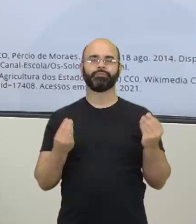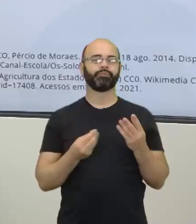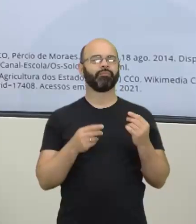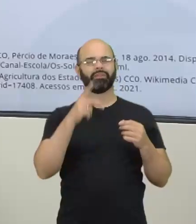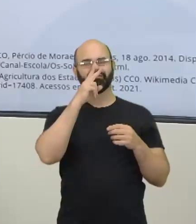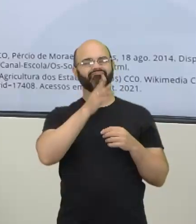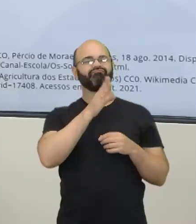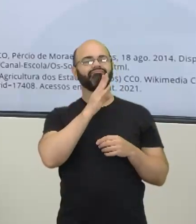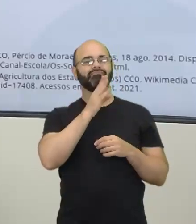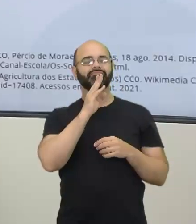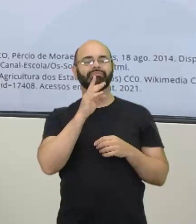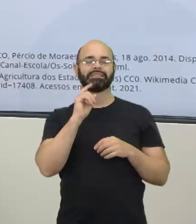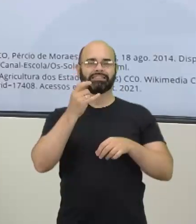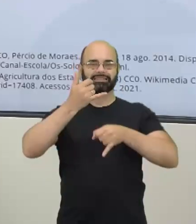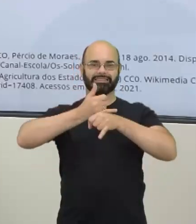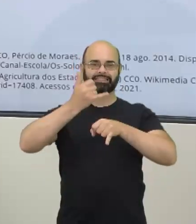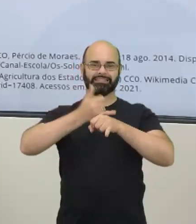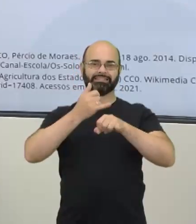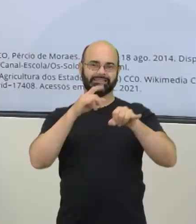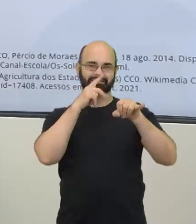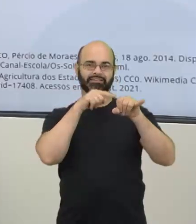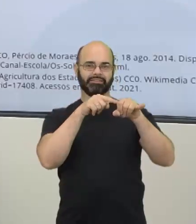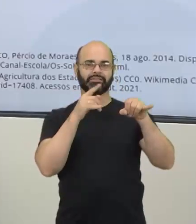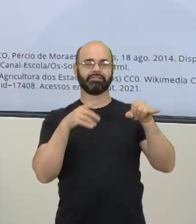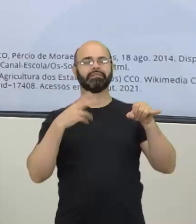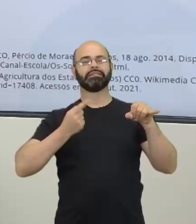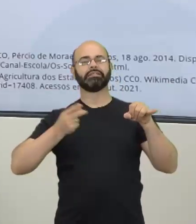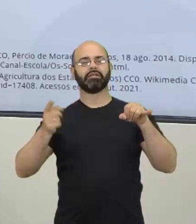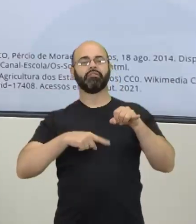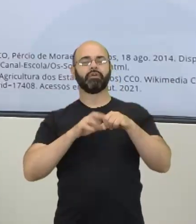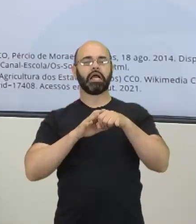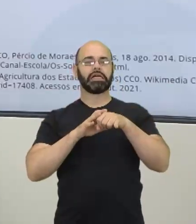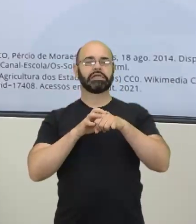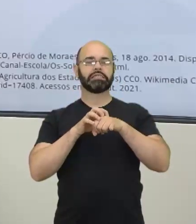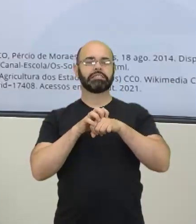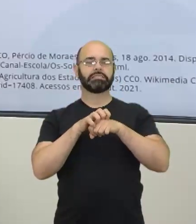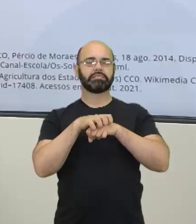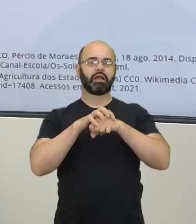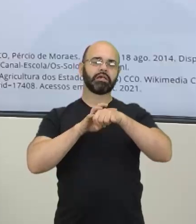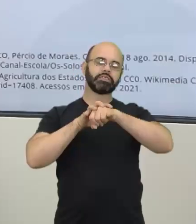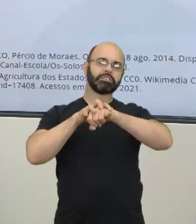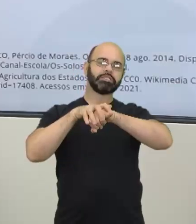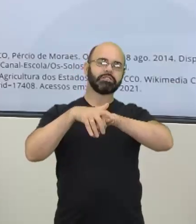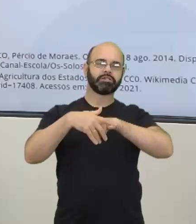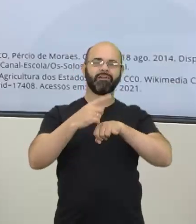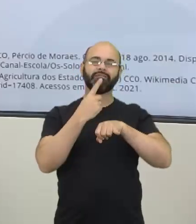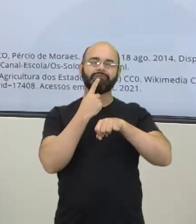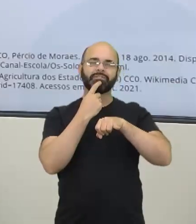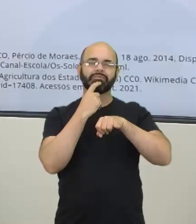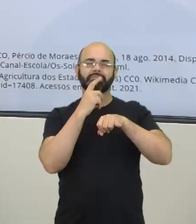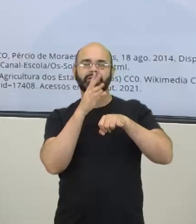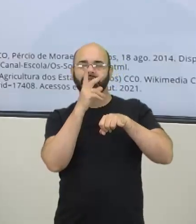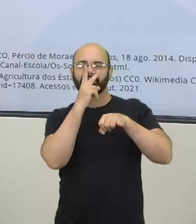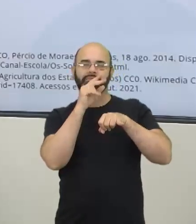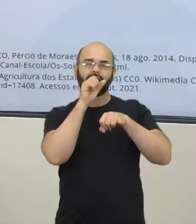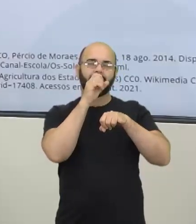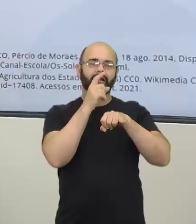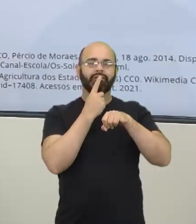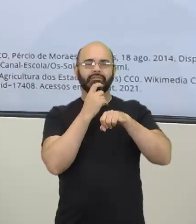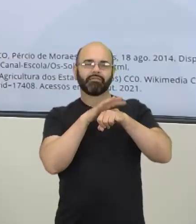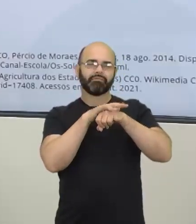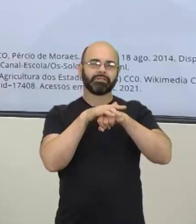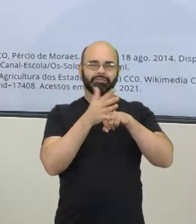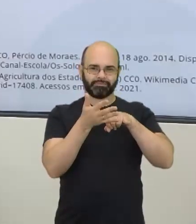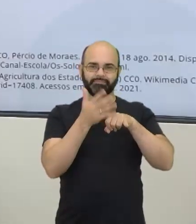um enferrujamento da terra, bem próximo a isso, né? Então ele tem essa coloração avermelhada, né? Já o alumínio ele já tem